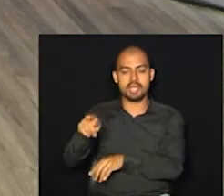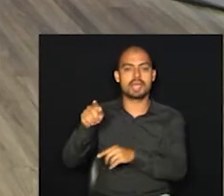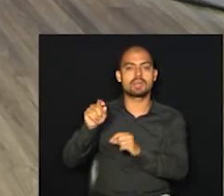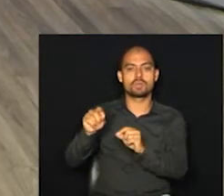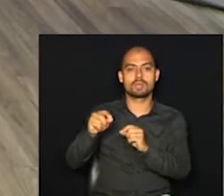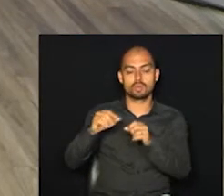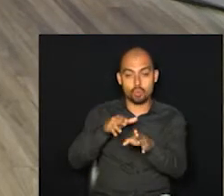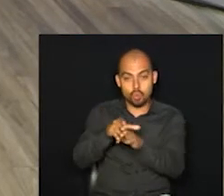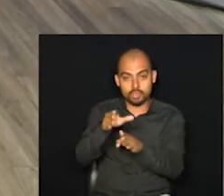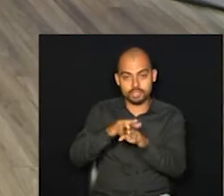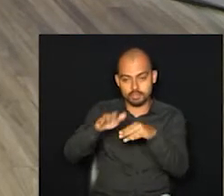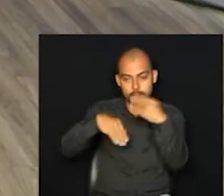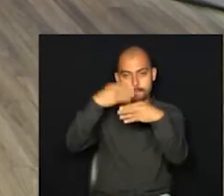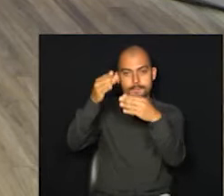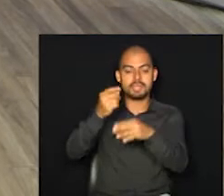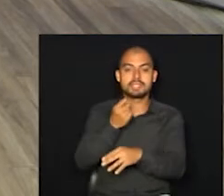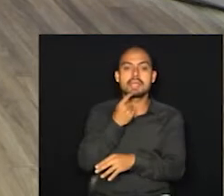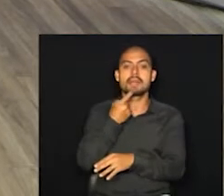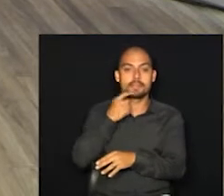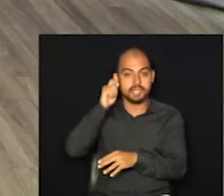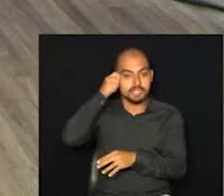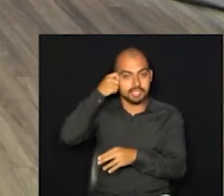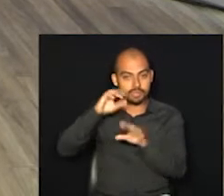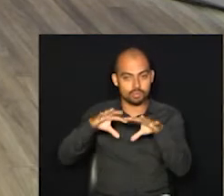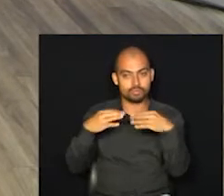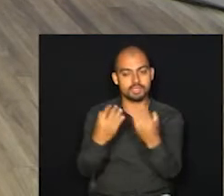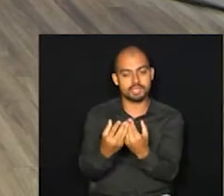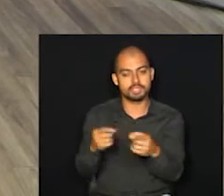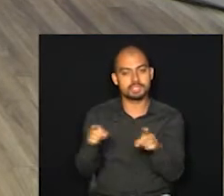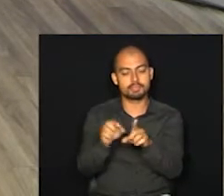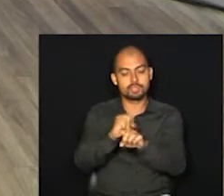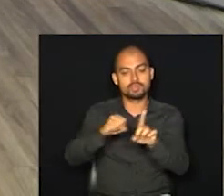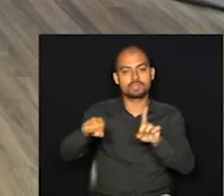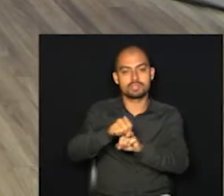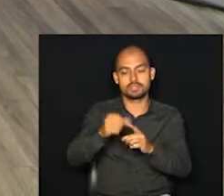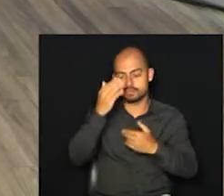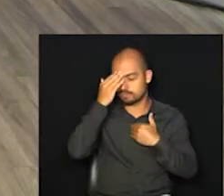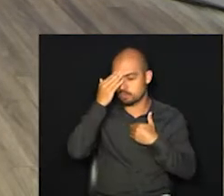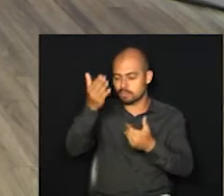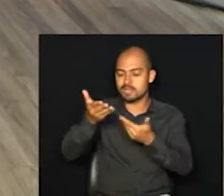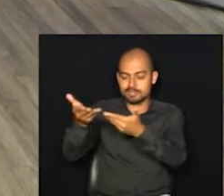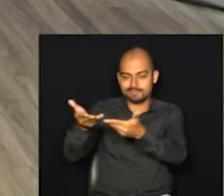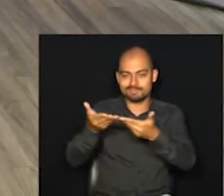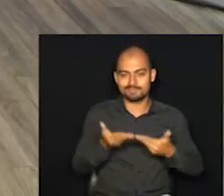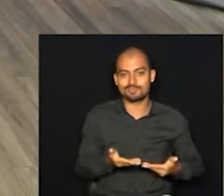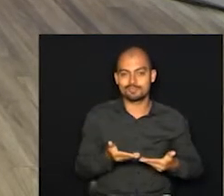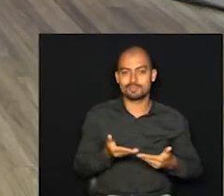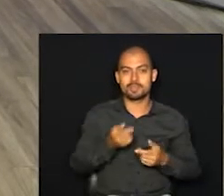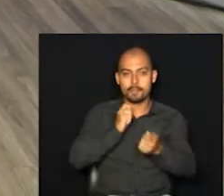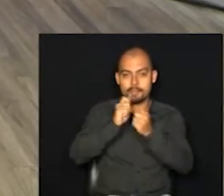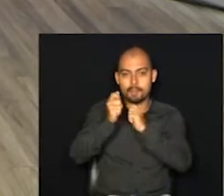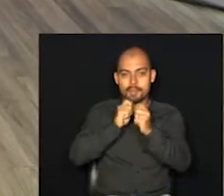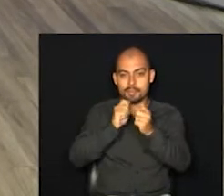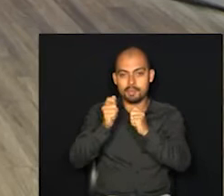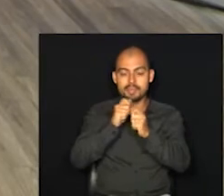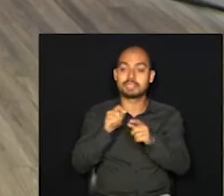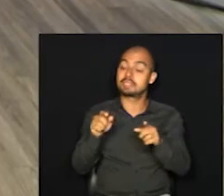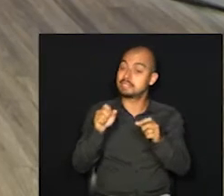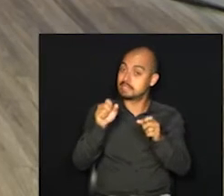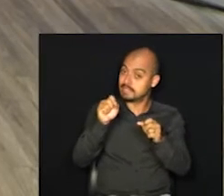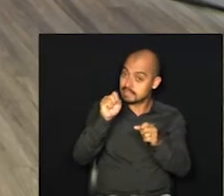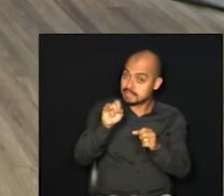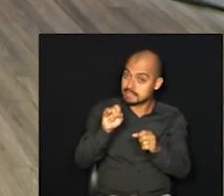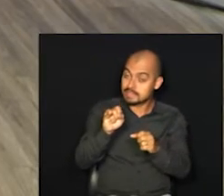de Campinas, socióloga. Muito obrigado por ter aceito o convite para esta entrevista. E se